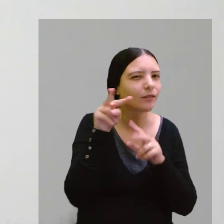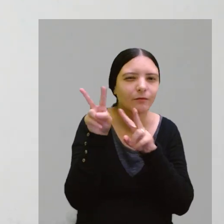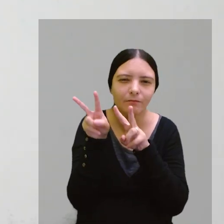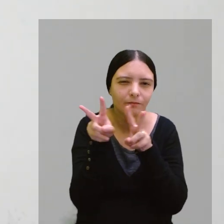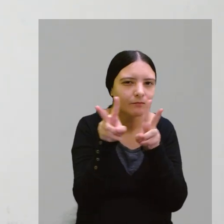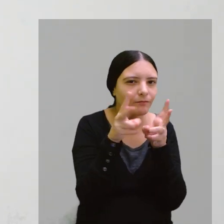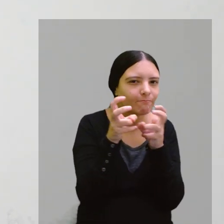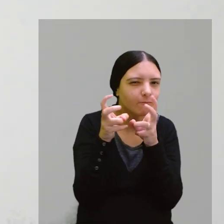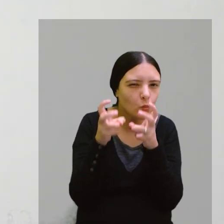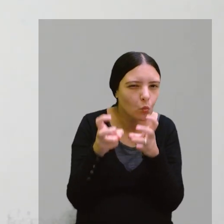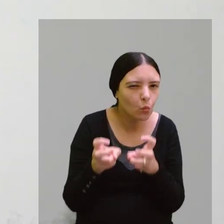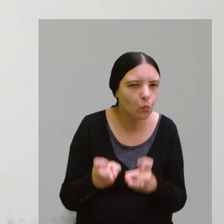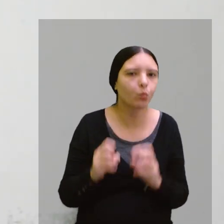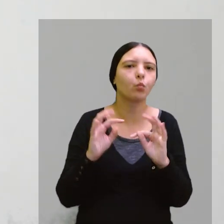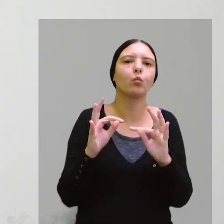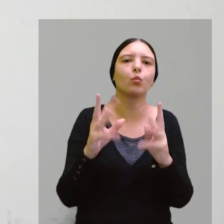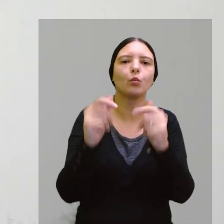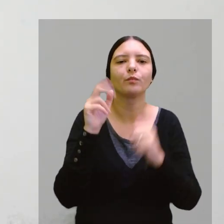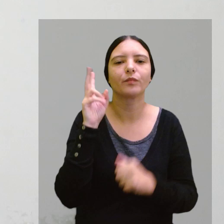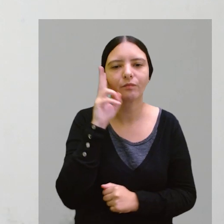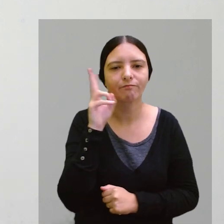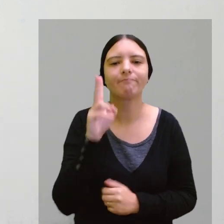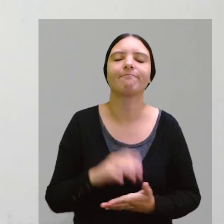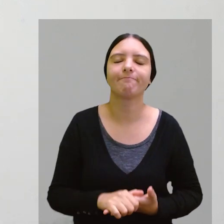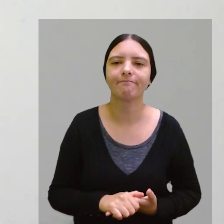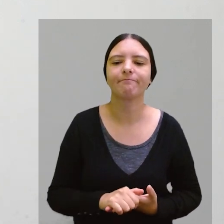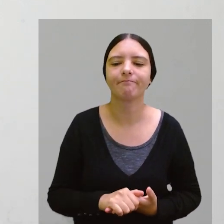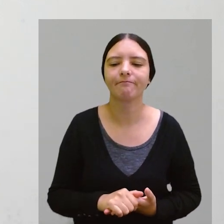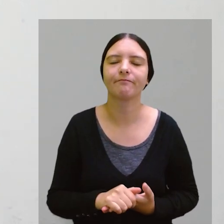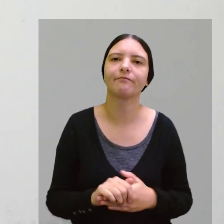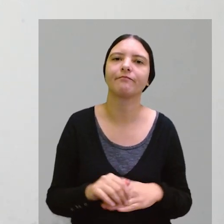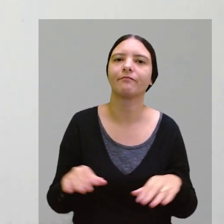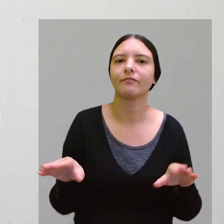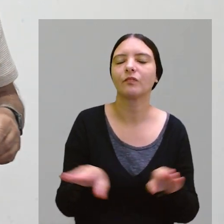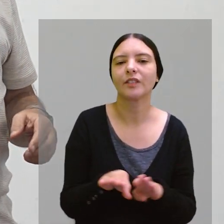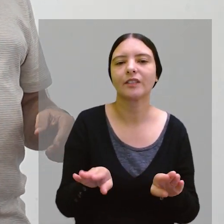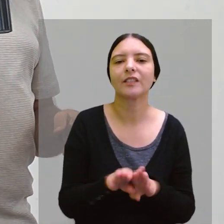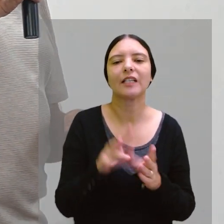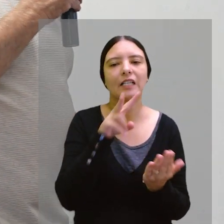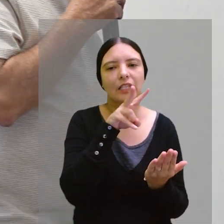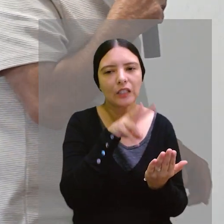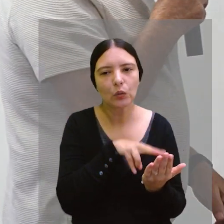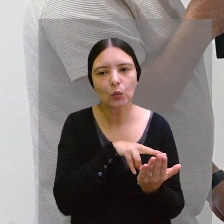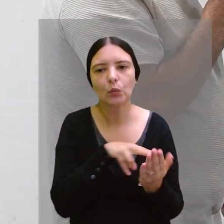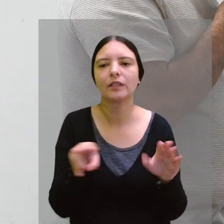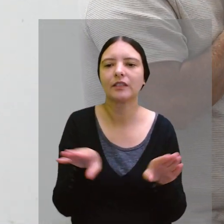você descobre tudo, entende? Então lembre-se disso também. A leitura proporciona